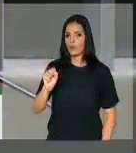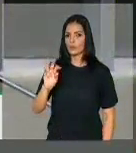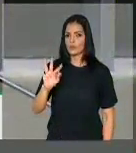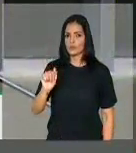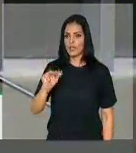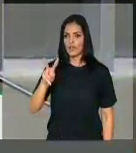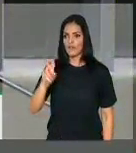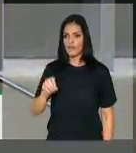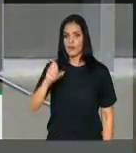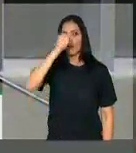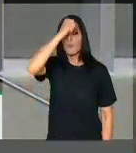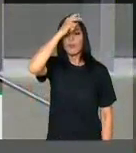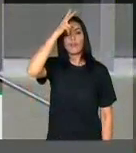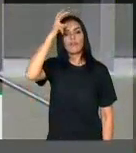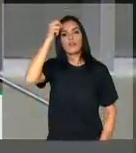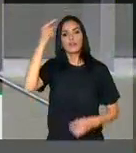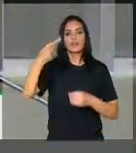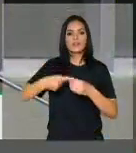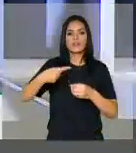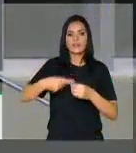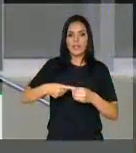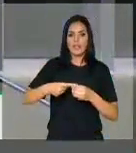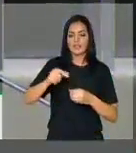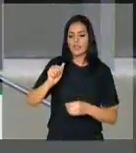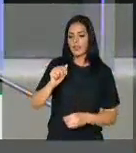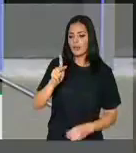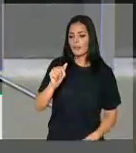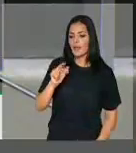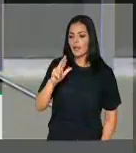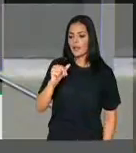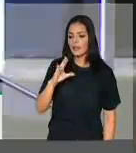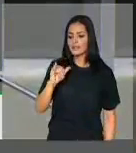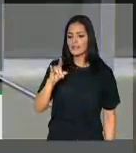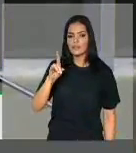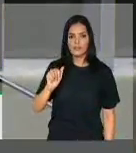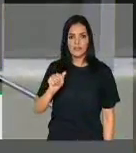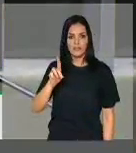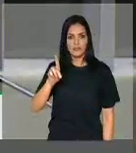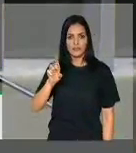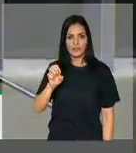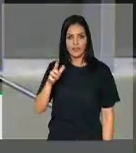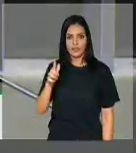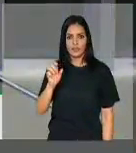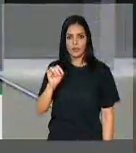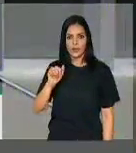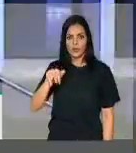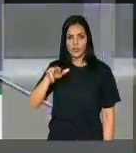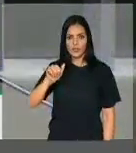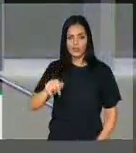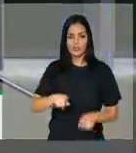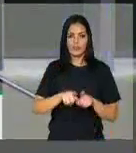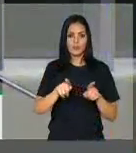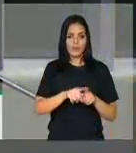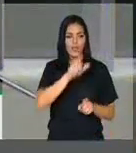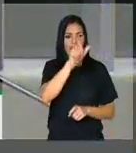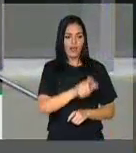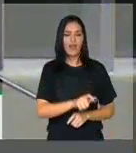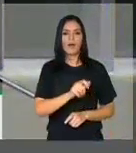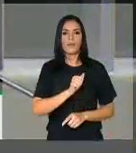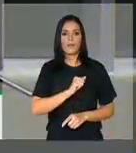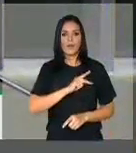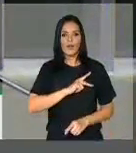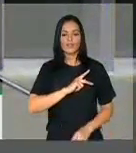Medanha, prefeito da cidade de Aparecida de Goiânia, apóstolo Paulo de